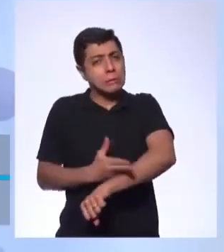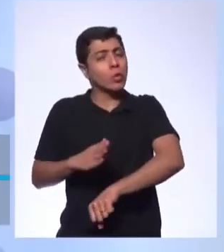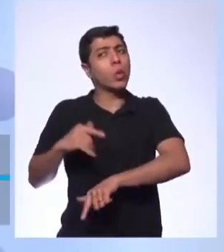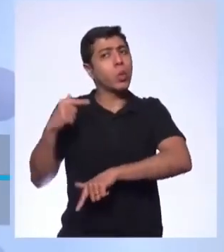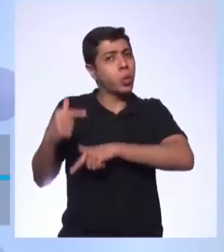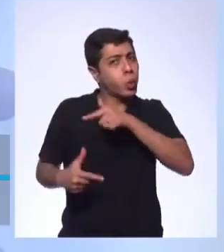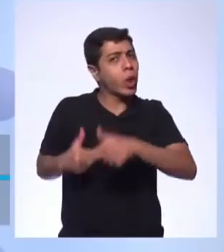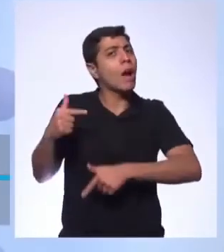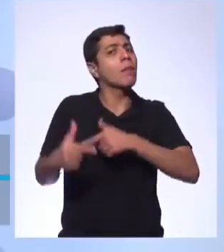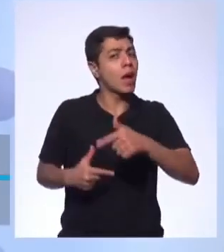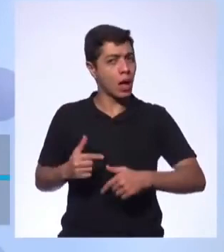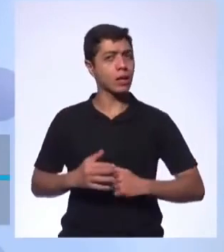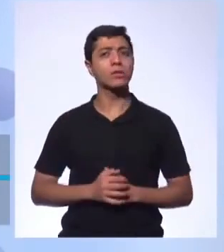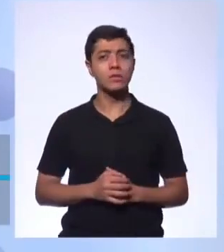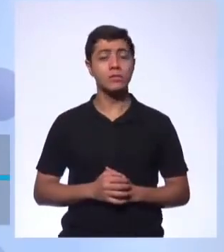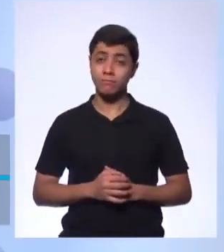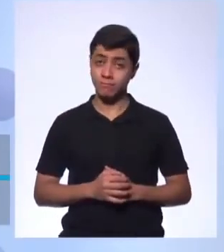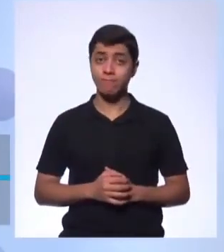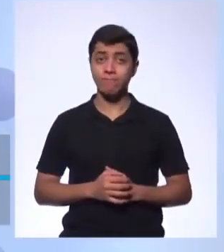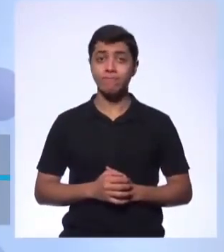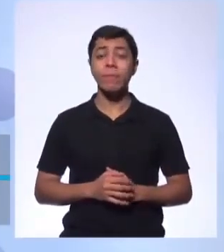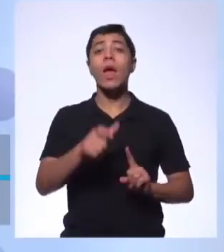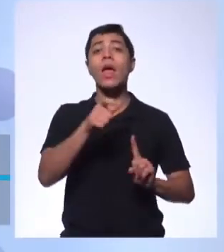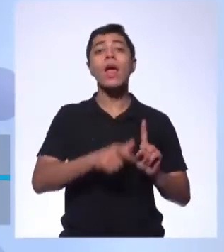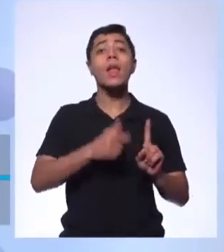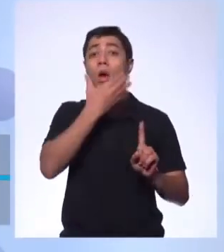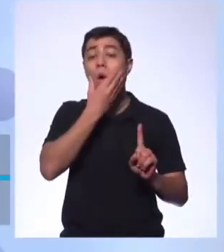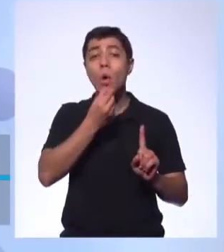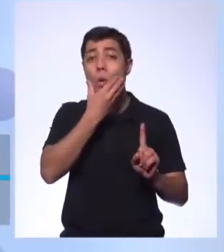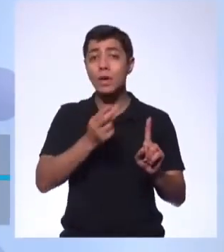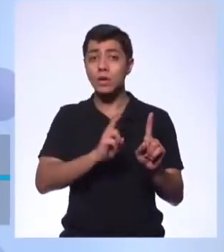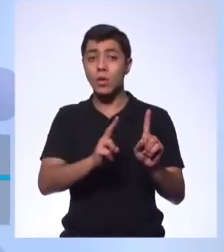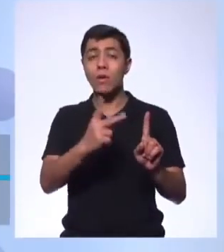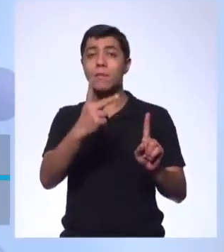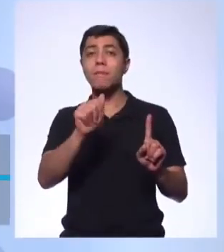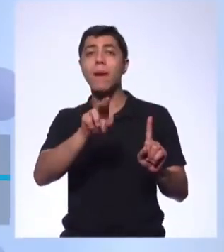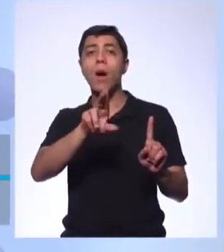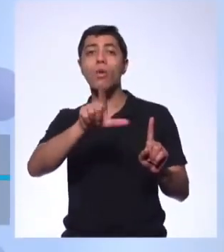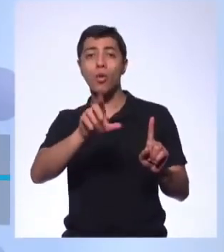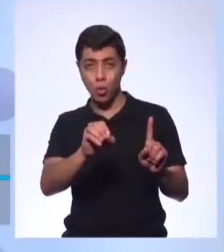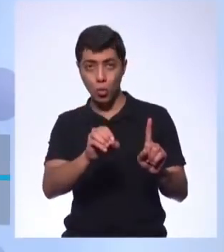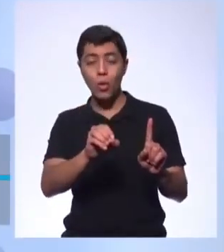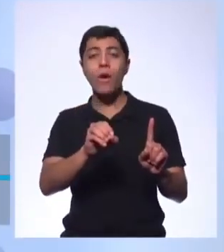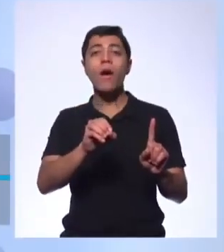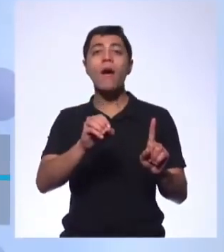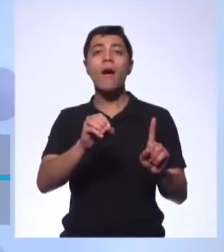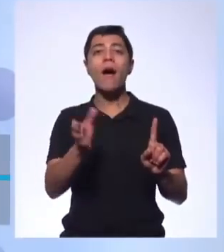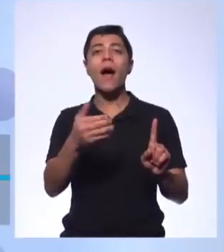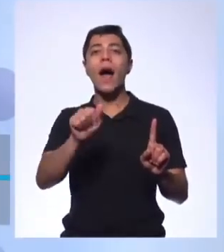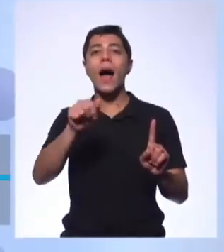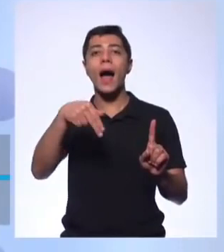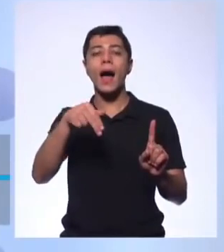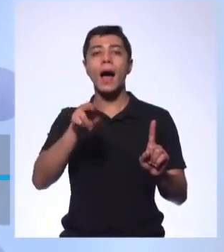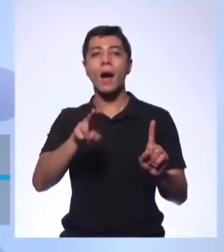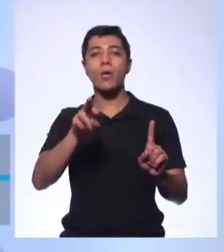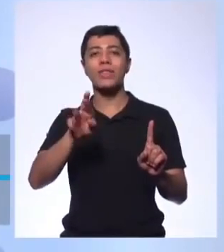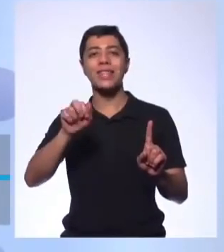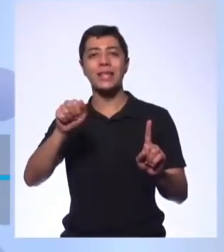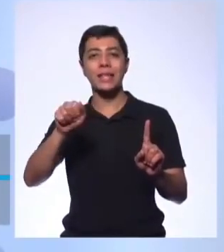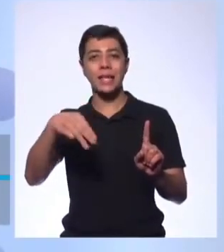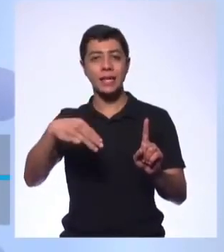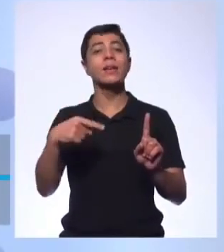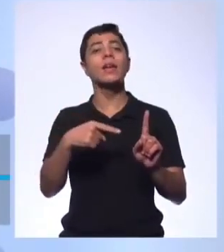né? Esse autor foi o Paulo Altran. O Paulo Altran, um dos maiores atores que o Brasil já teve, é um ator shakespeariano. Ele dizia isso,